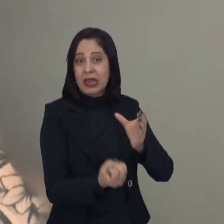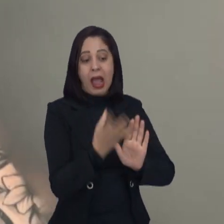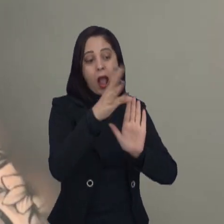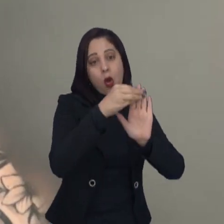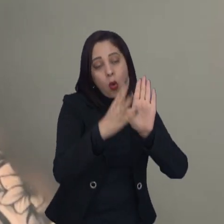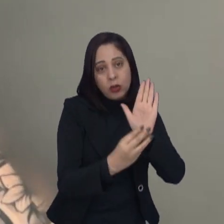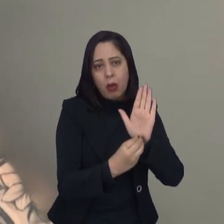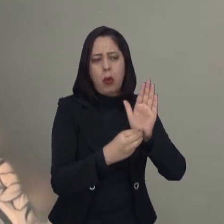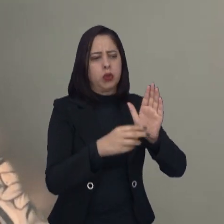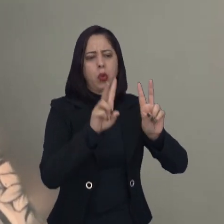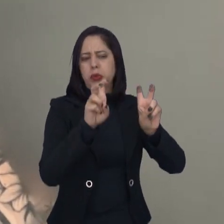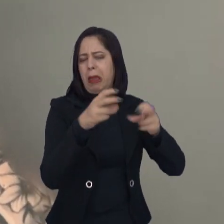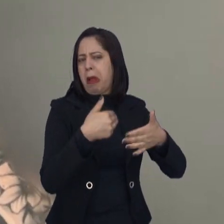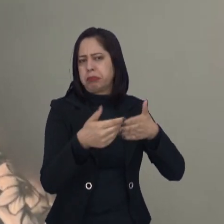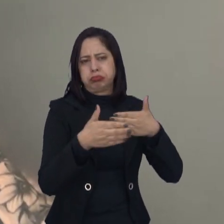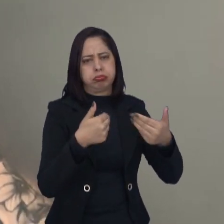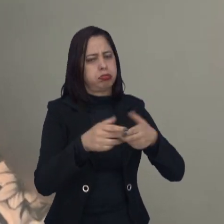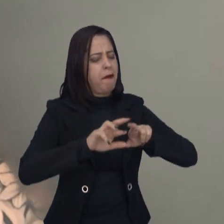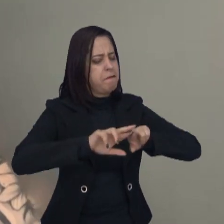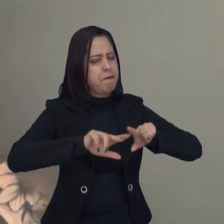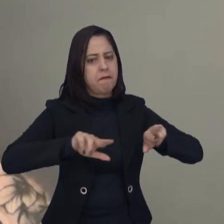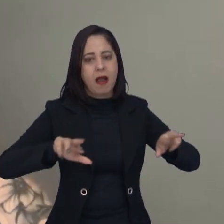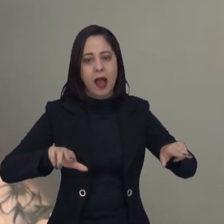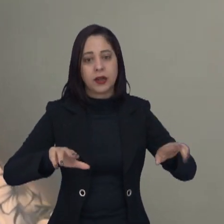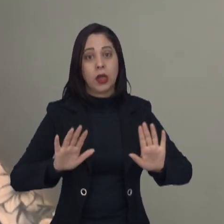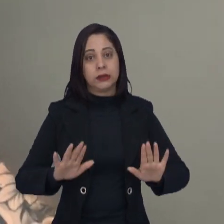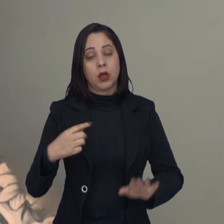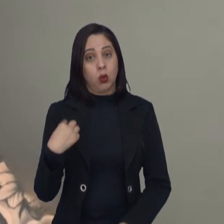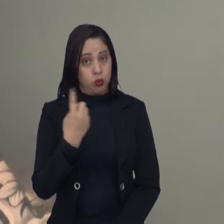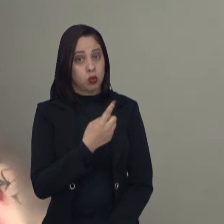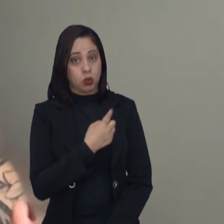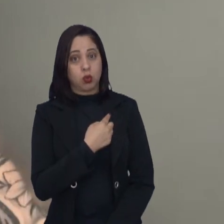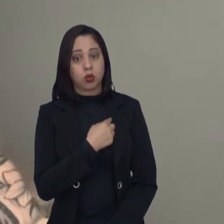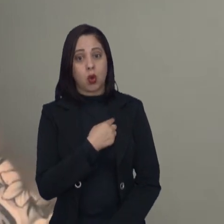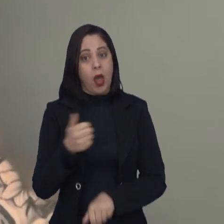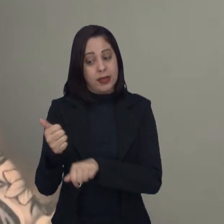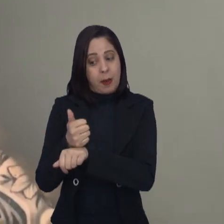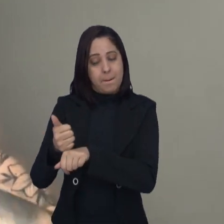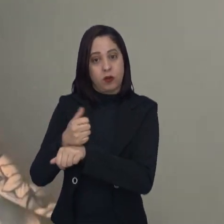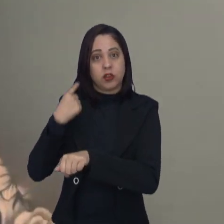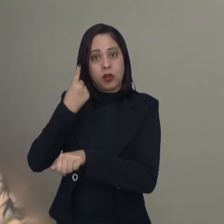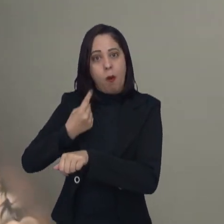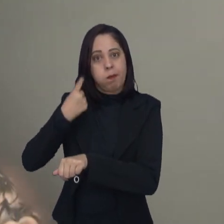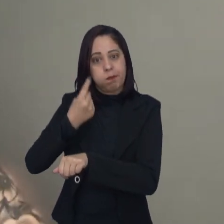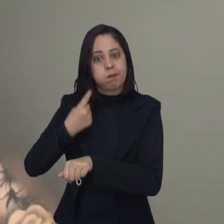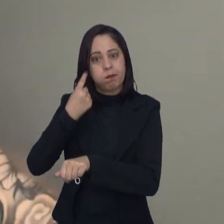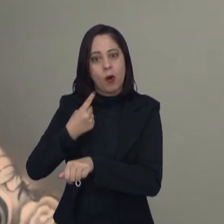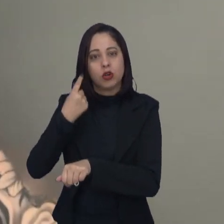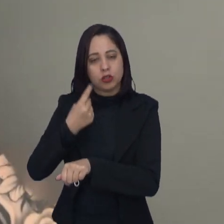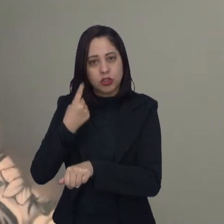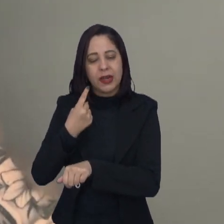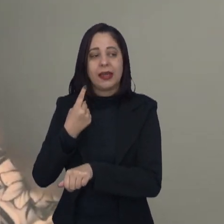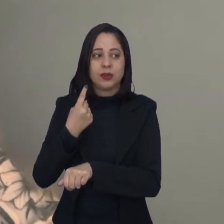né? Então, pelo direito aí, a gente fica numa área de transição, porque tudo que é novo para o direito, a gente é muito fresco, é